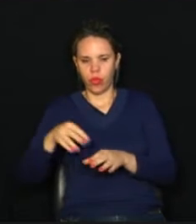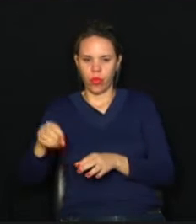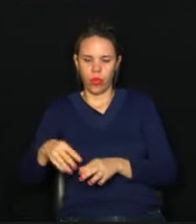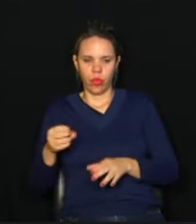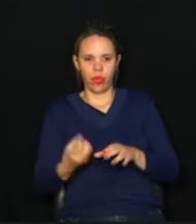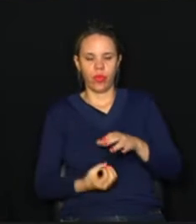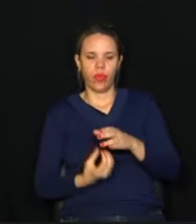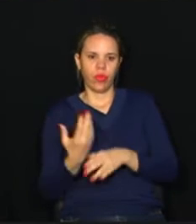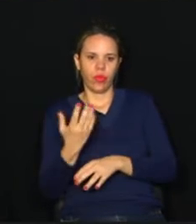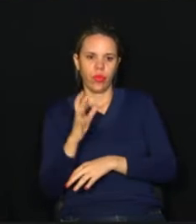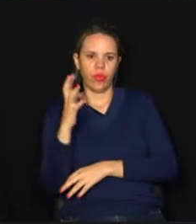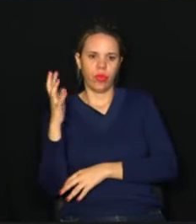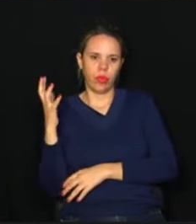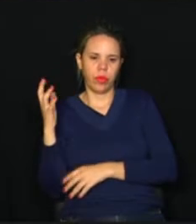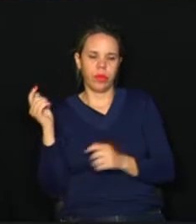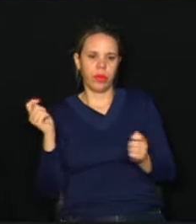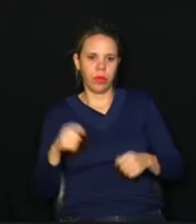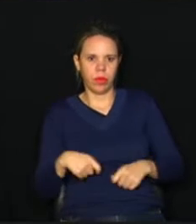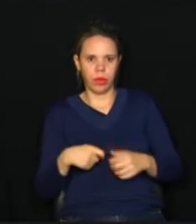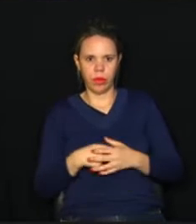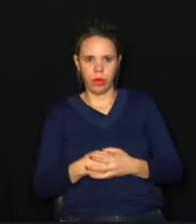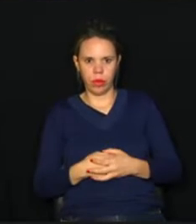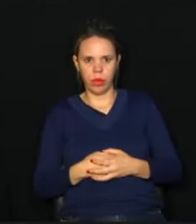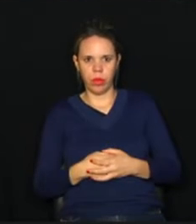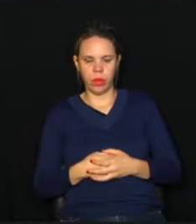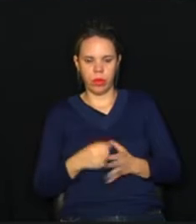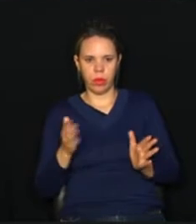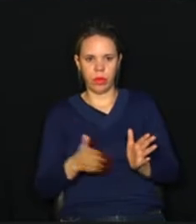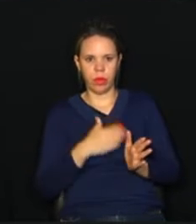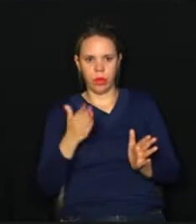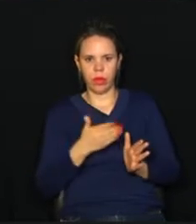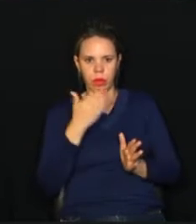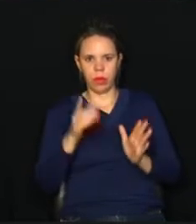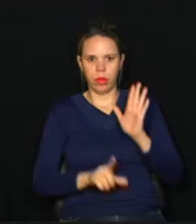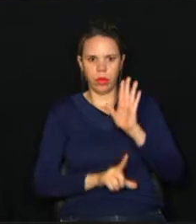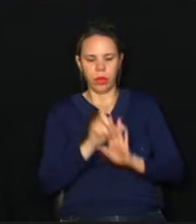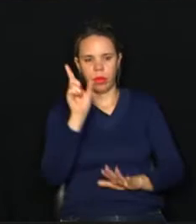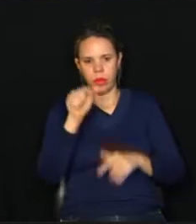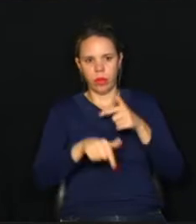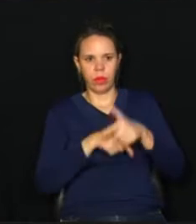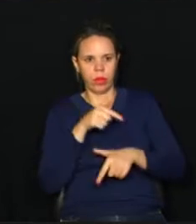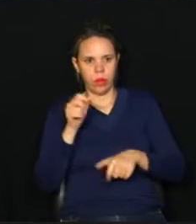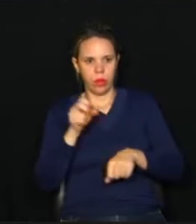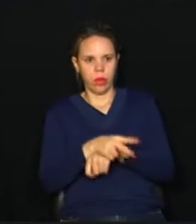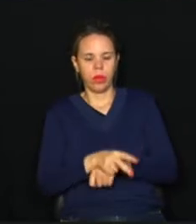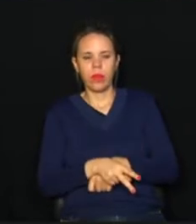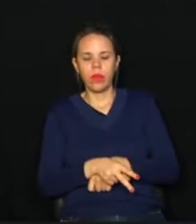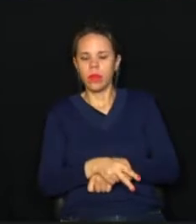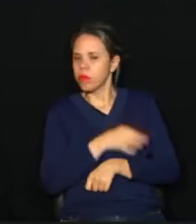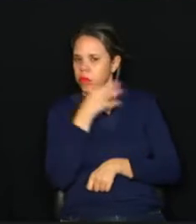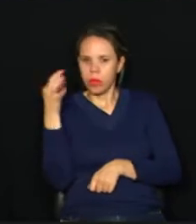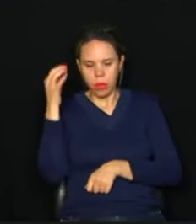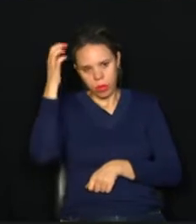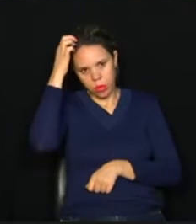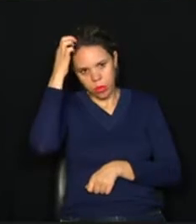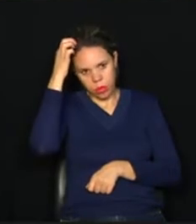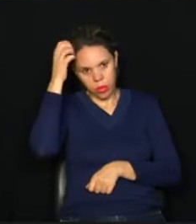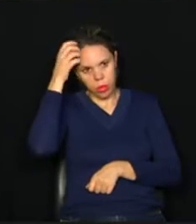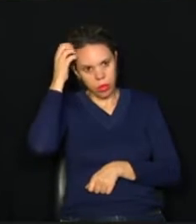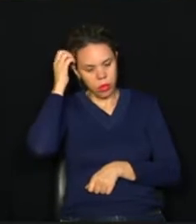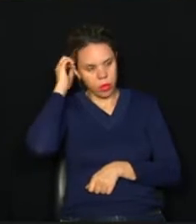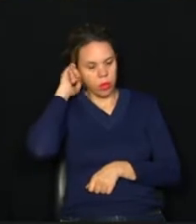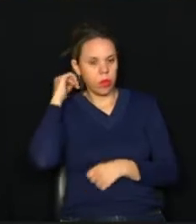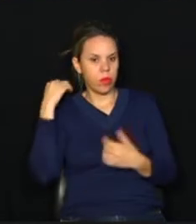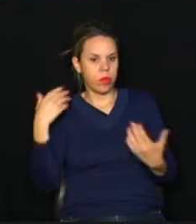que têm um poder de produção de renda e de empregos excepcional, né?